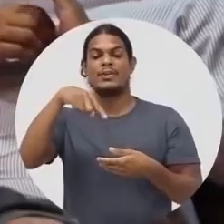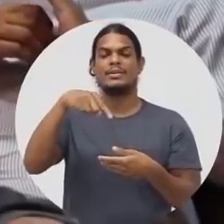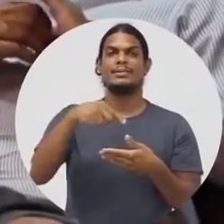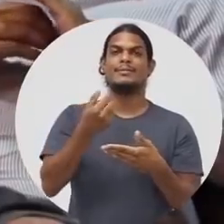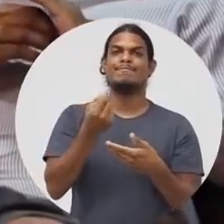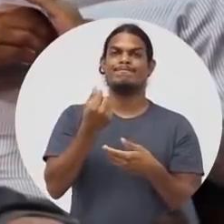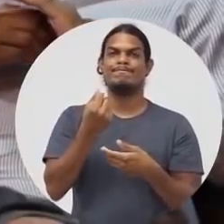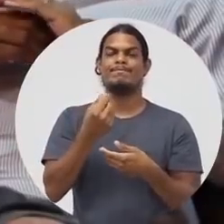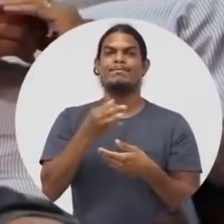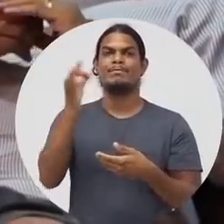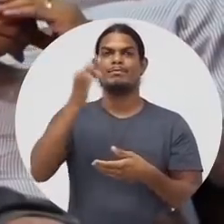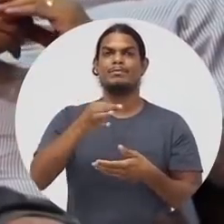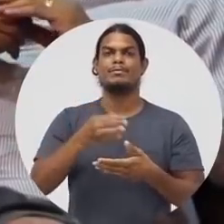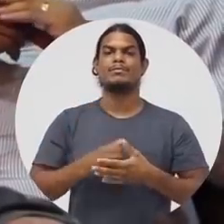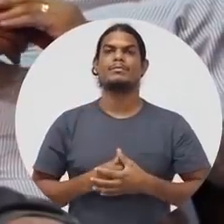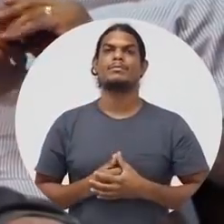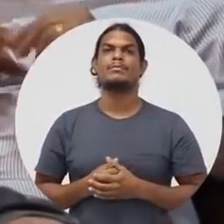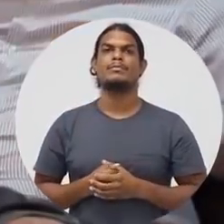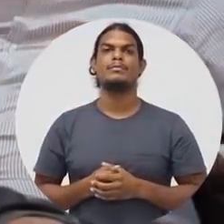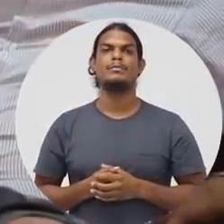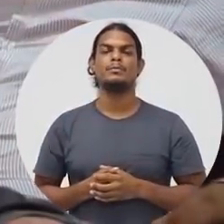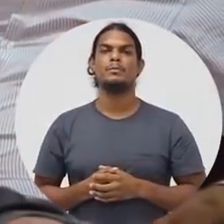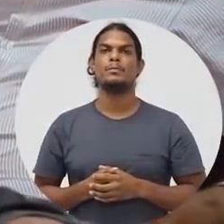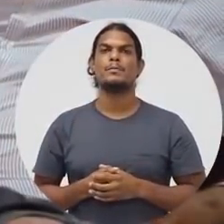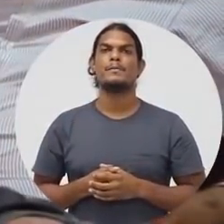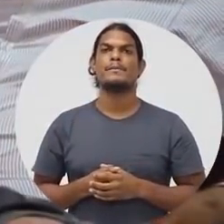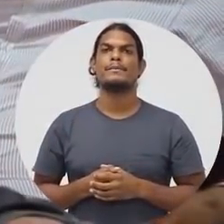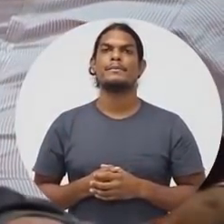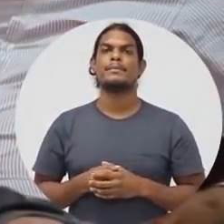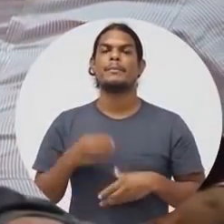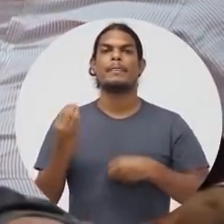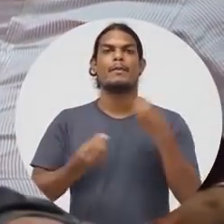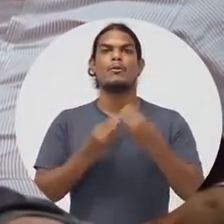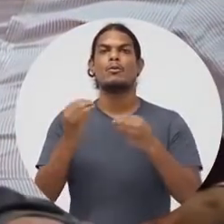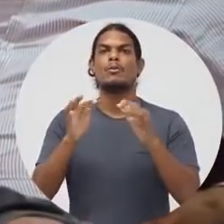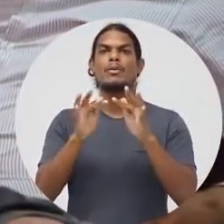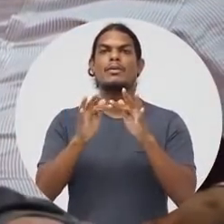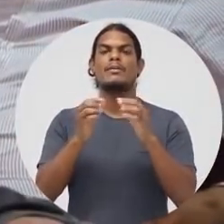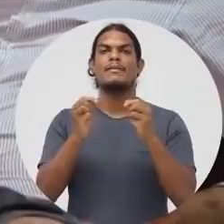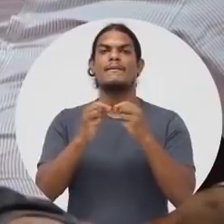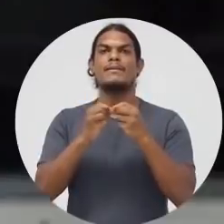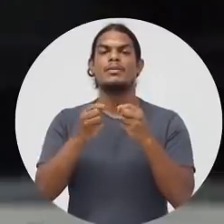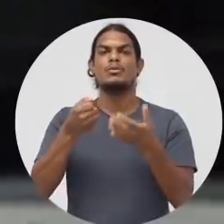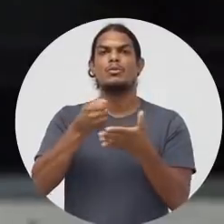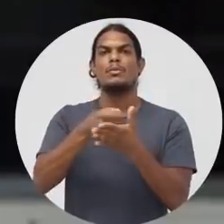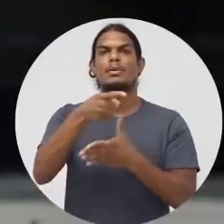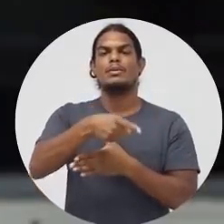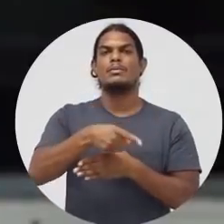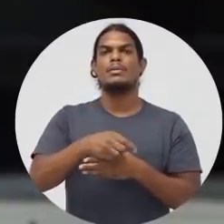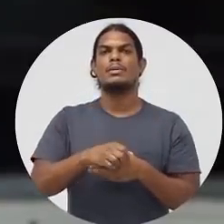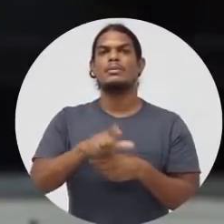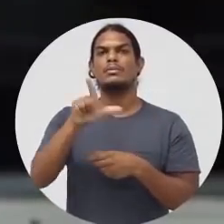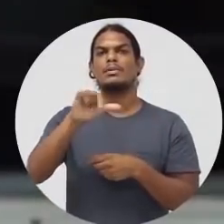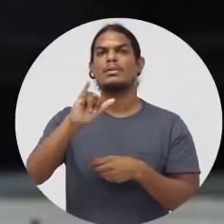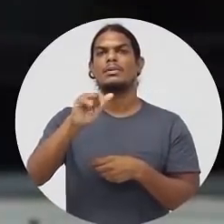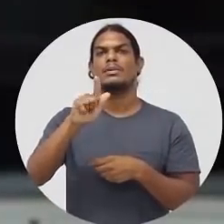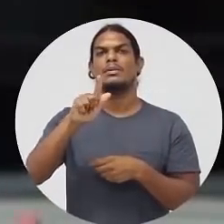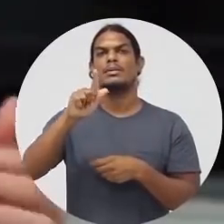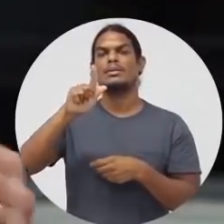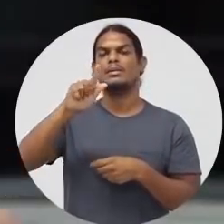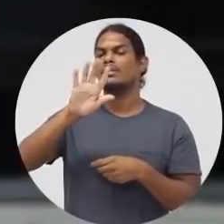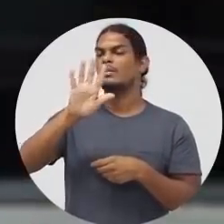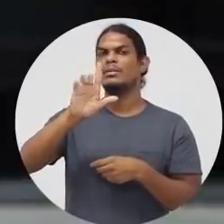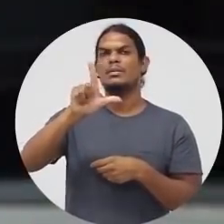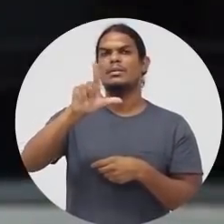nacional. Certo. Entendeu? E como ocorre o pagamento, ou seja, a liquidação dessa operação? O pagamento da